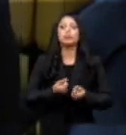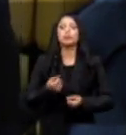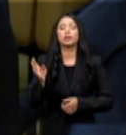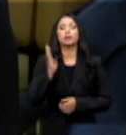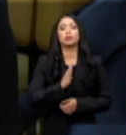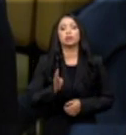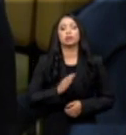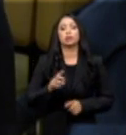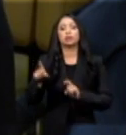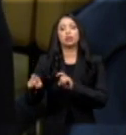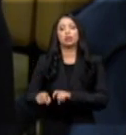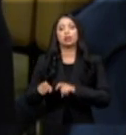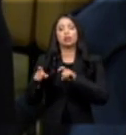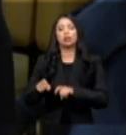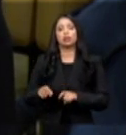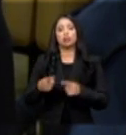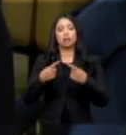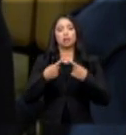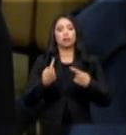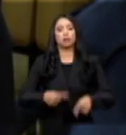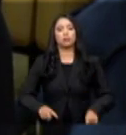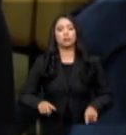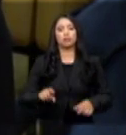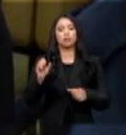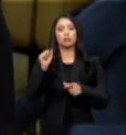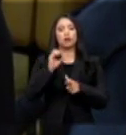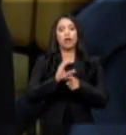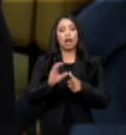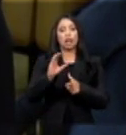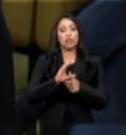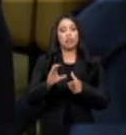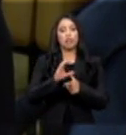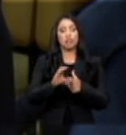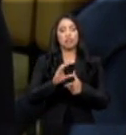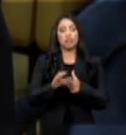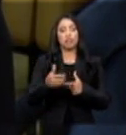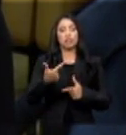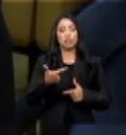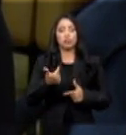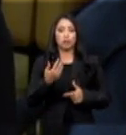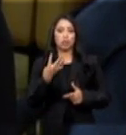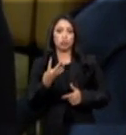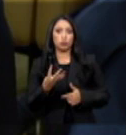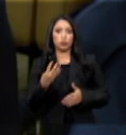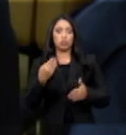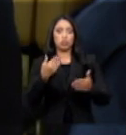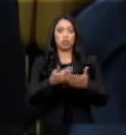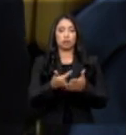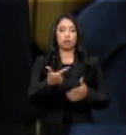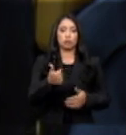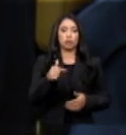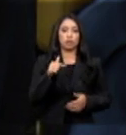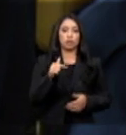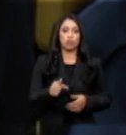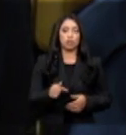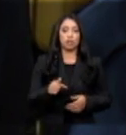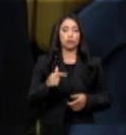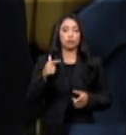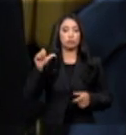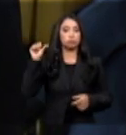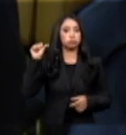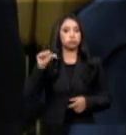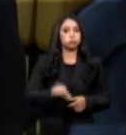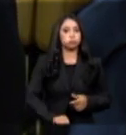agronegócio que impediu que a crise econômica observada entre 2014 e 2017 fosse ainda mais grave. Isso porque, enquanto os